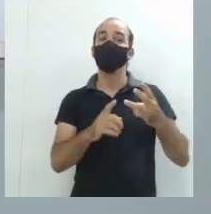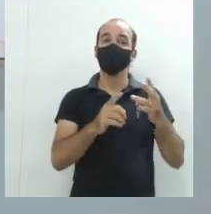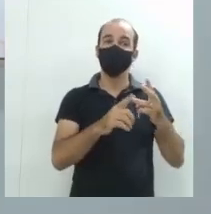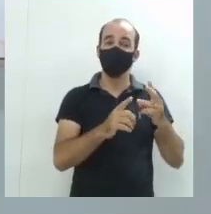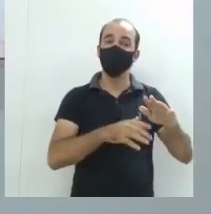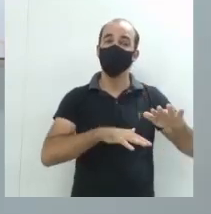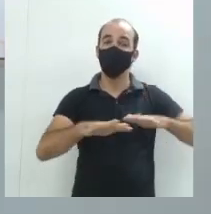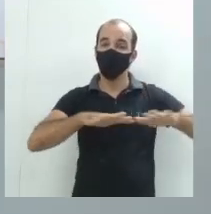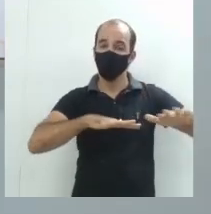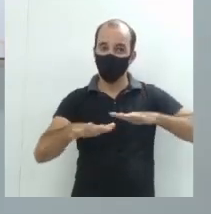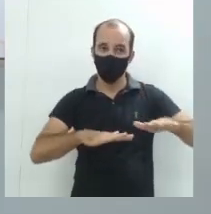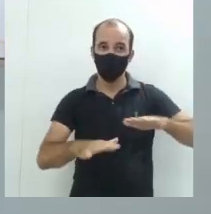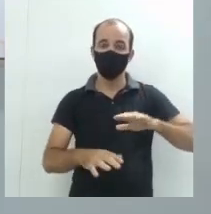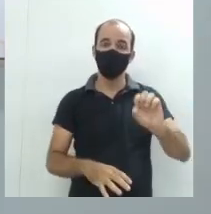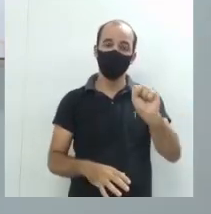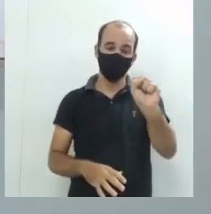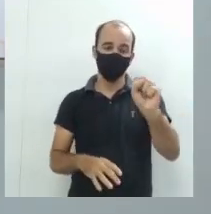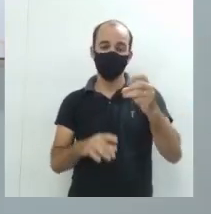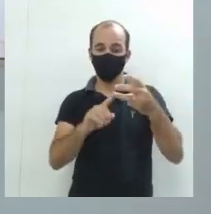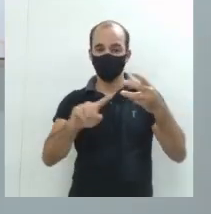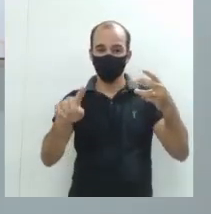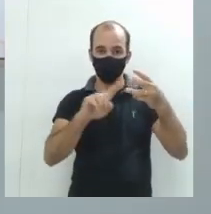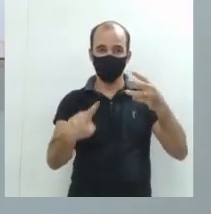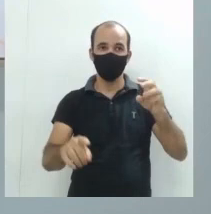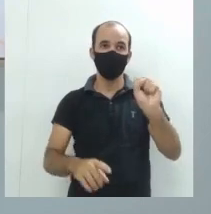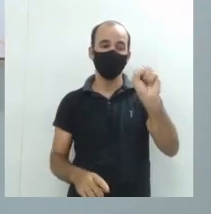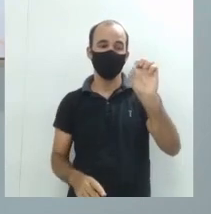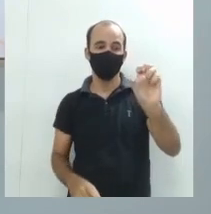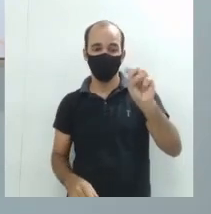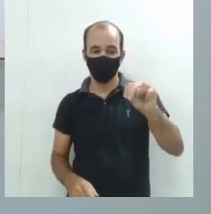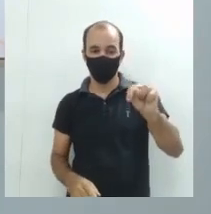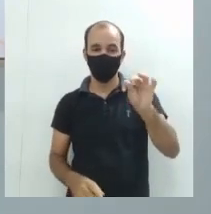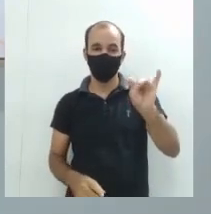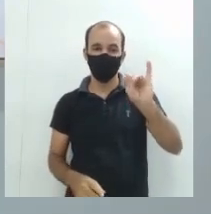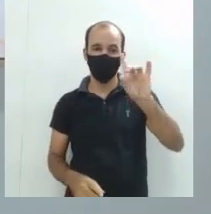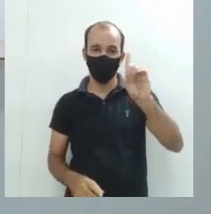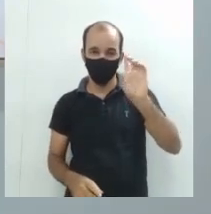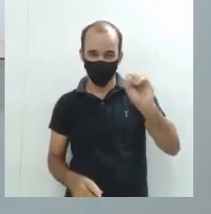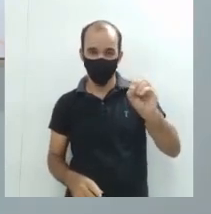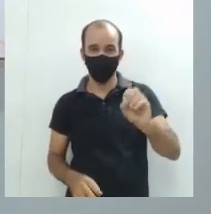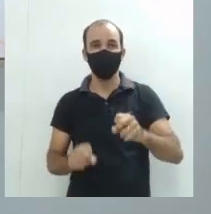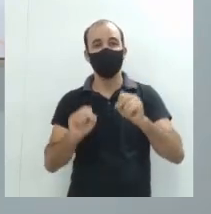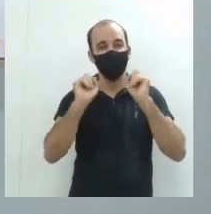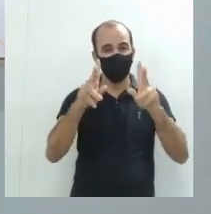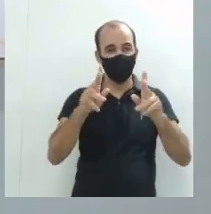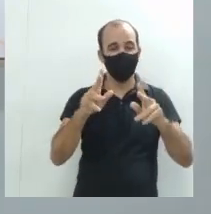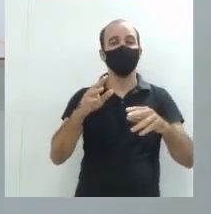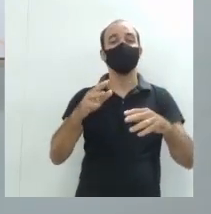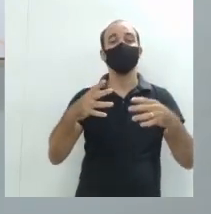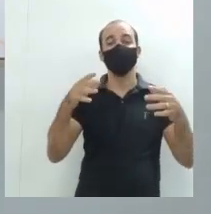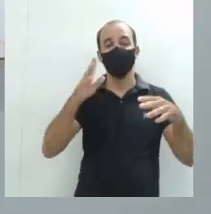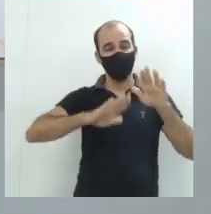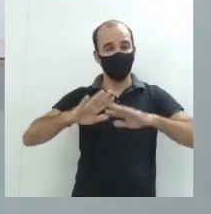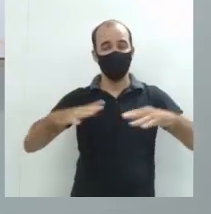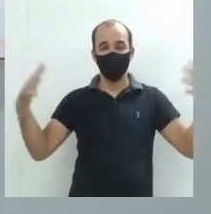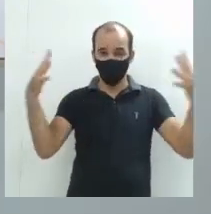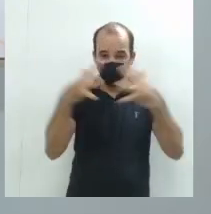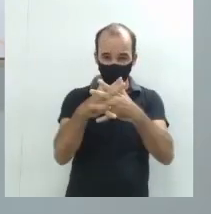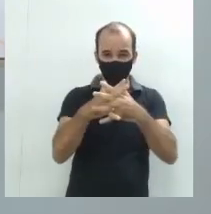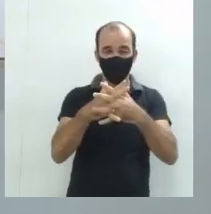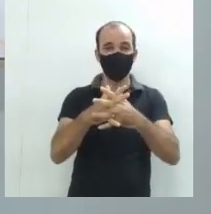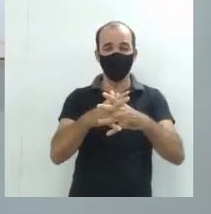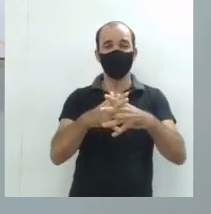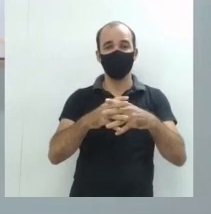Não confunda bife ali na mesa com bife à milanesa. Olha aí, Valtinho. Então,